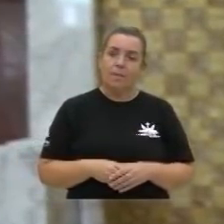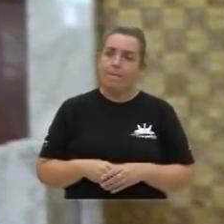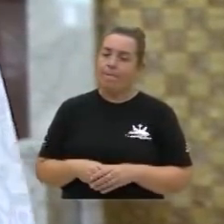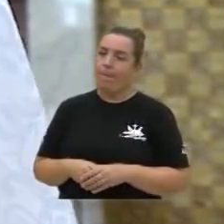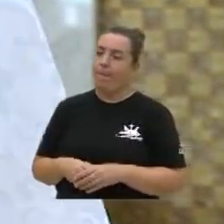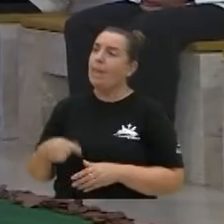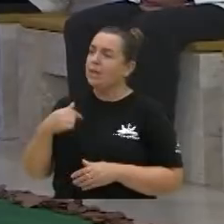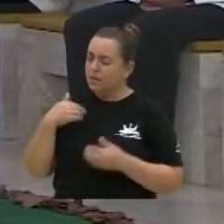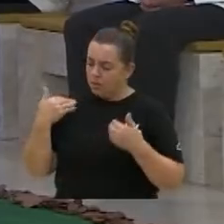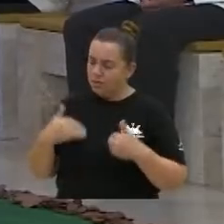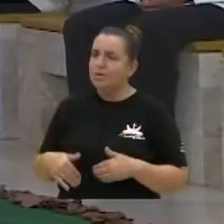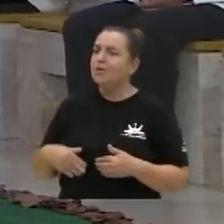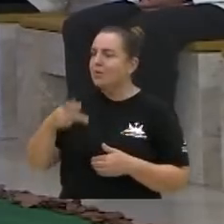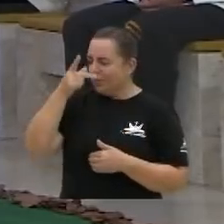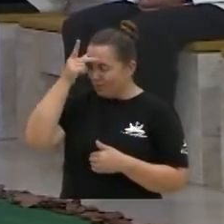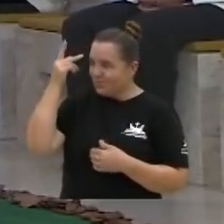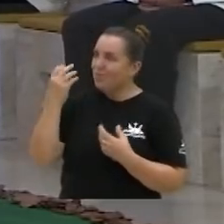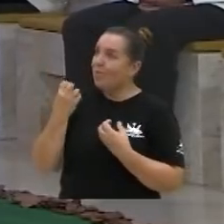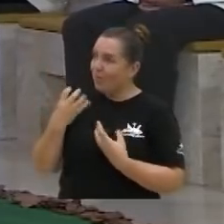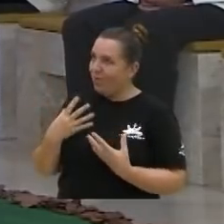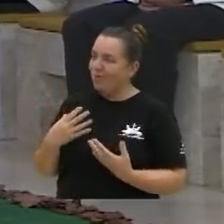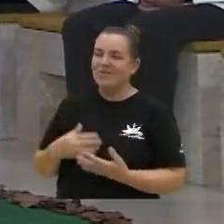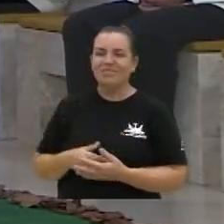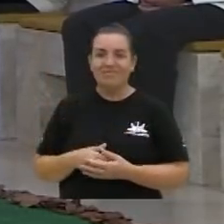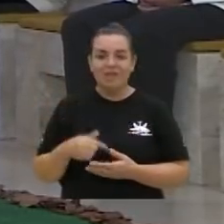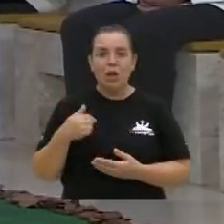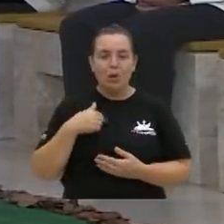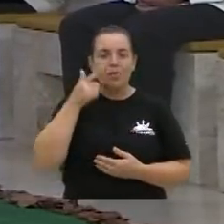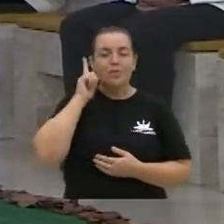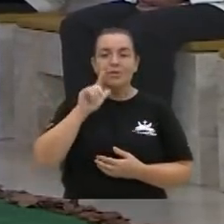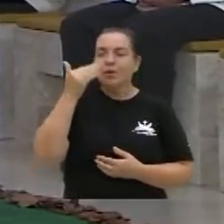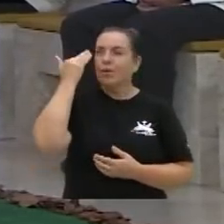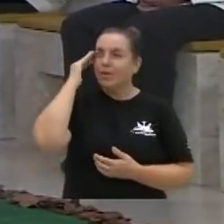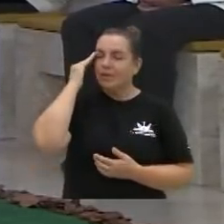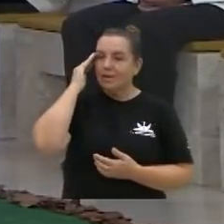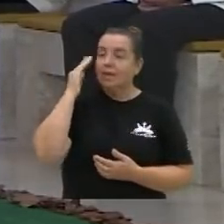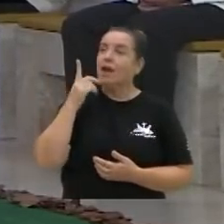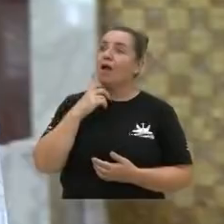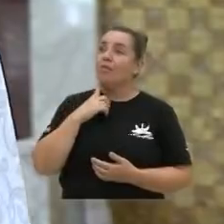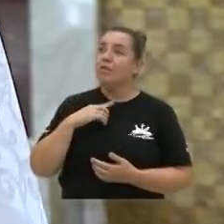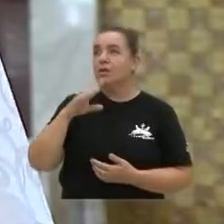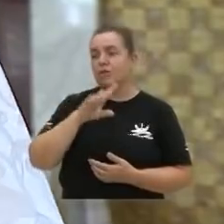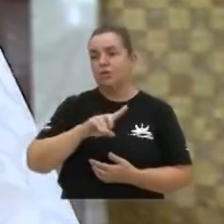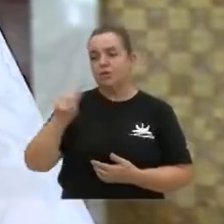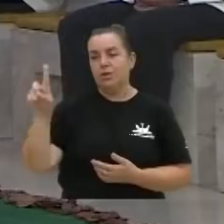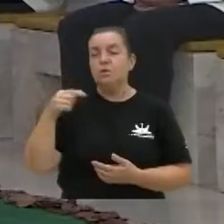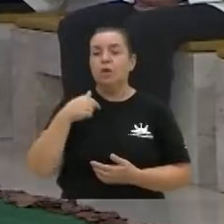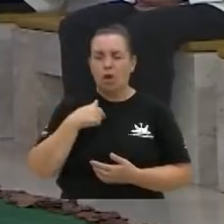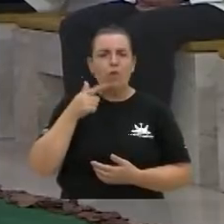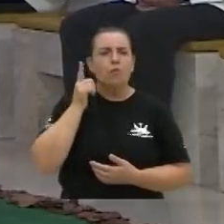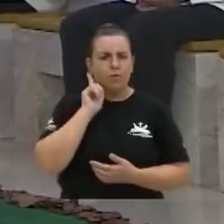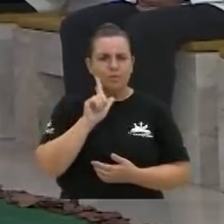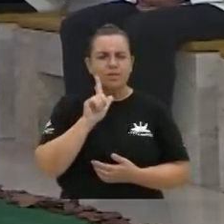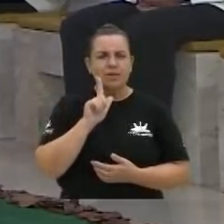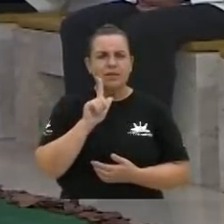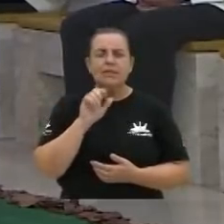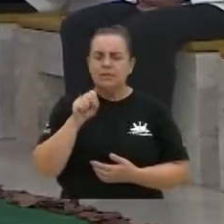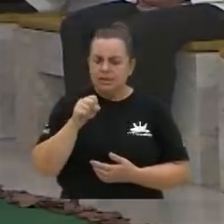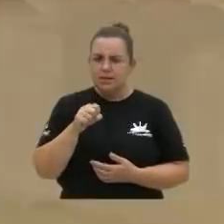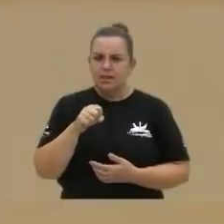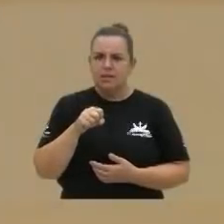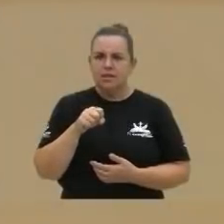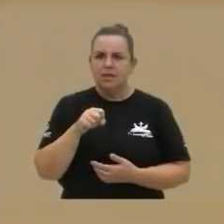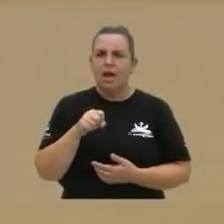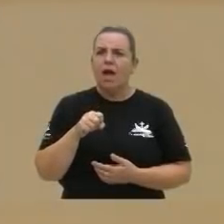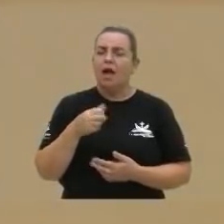que eu seja uma pessoa boa, então eu conseguirei entender os desígnios de Deus, eu conseguirei entender a